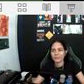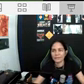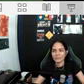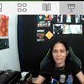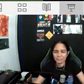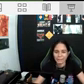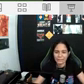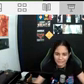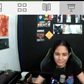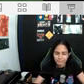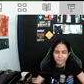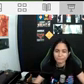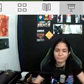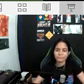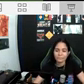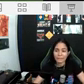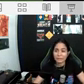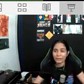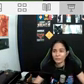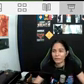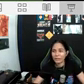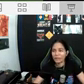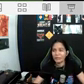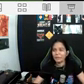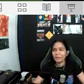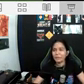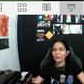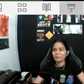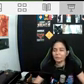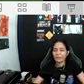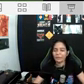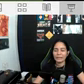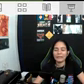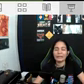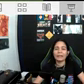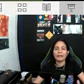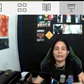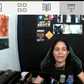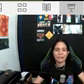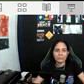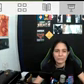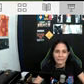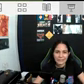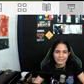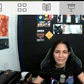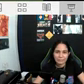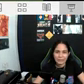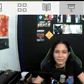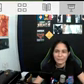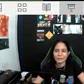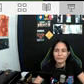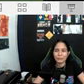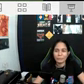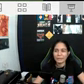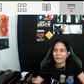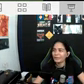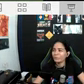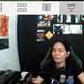ou unidades experimentais. Então, gente, ficamos por aqui. Tenham uma excelente